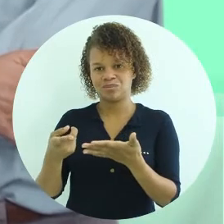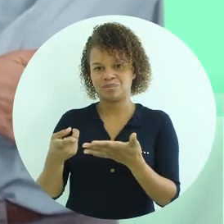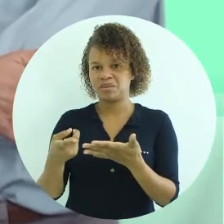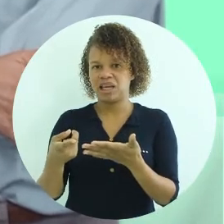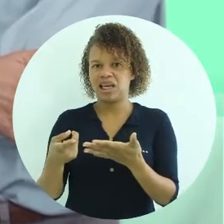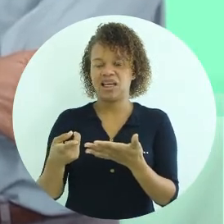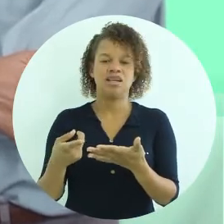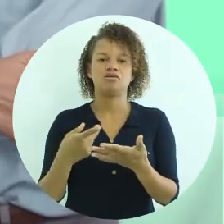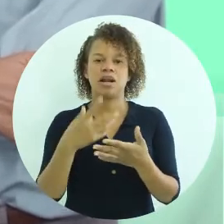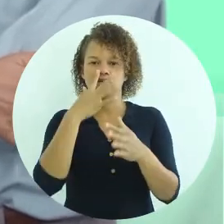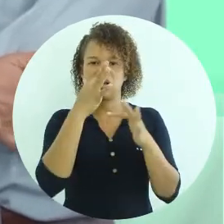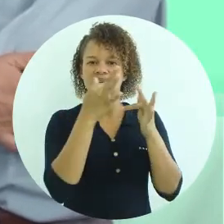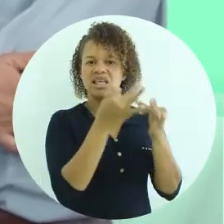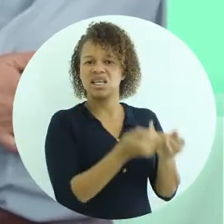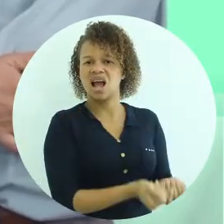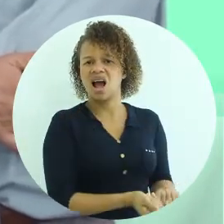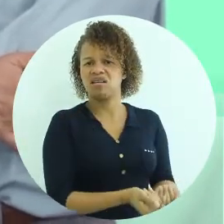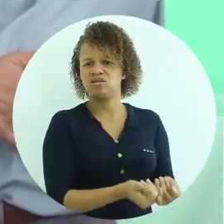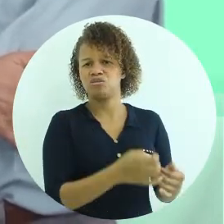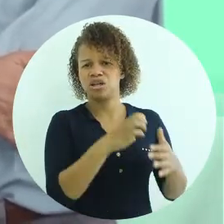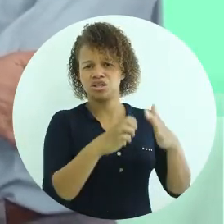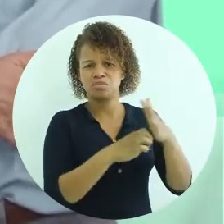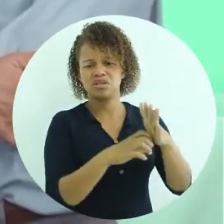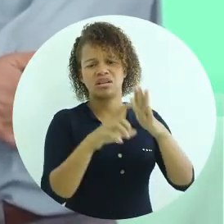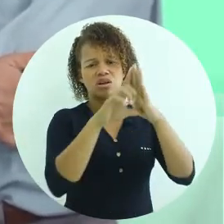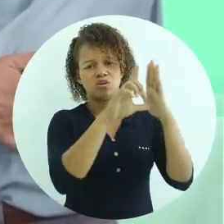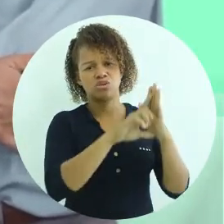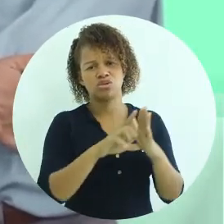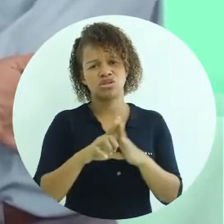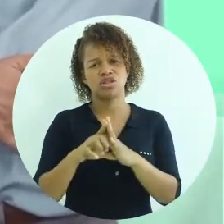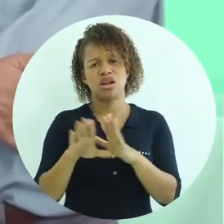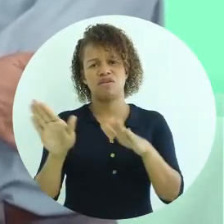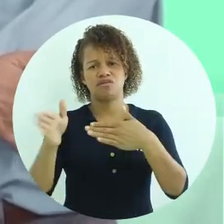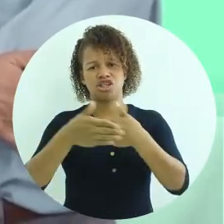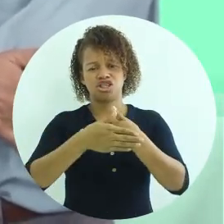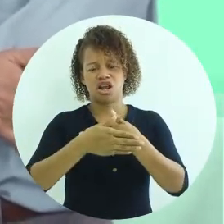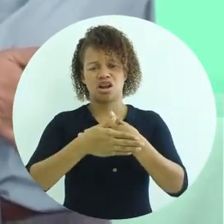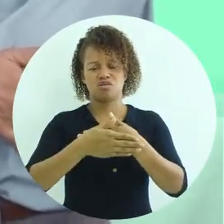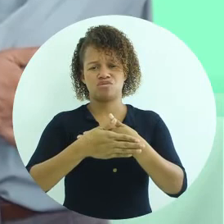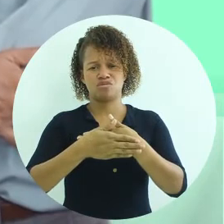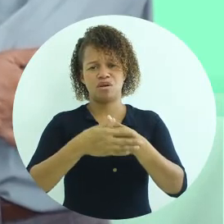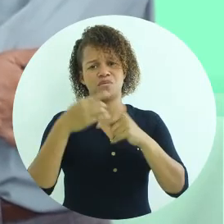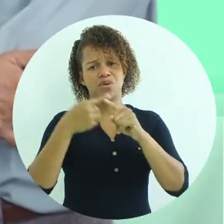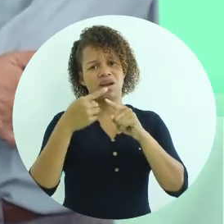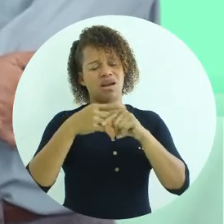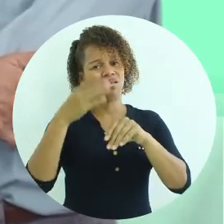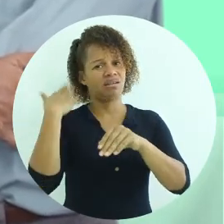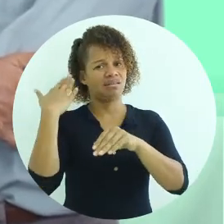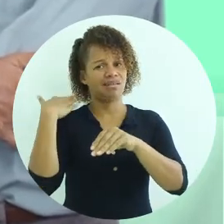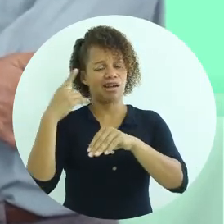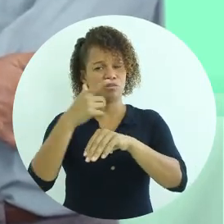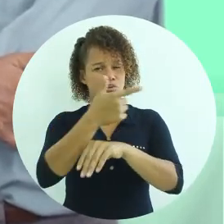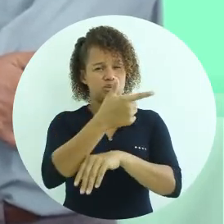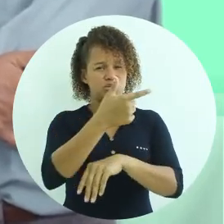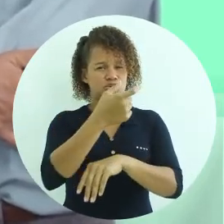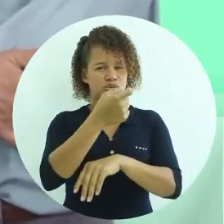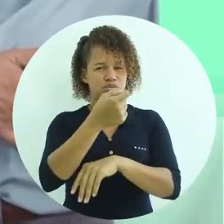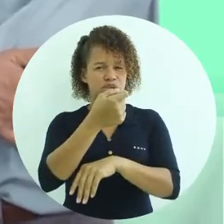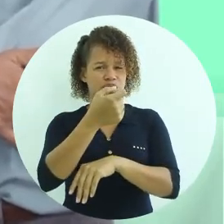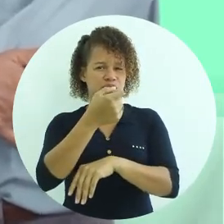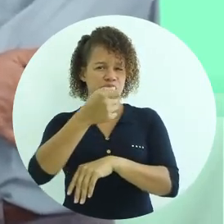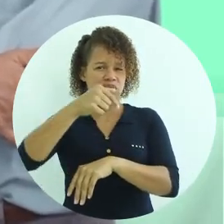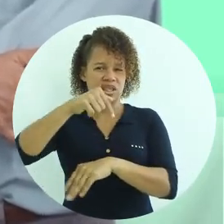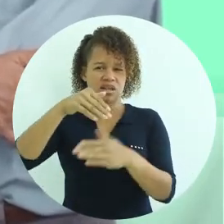eles foram encerrados, né? Muitas empresas, até que tinha de logística mesmo, elas fecharam as portas, né? Porque naquela época ali de 2007